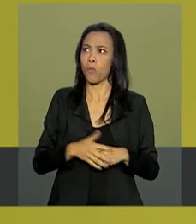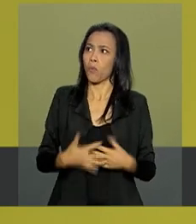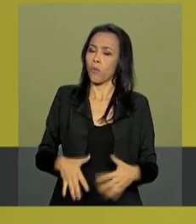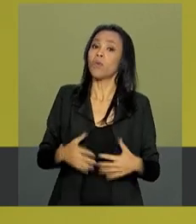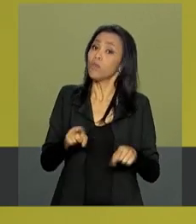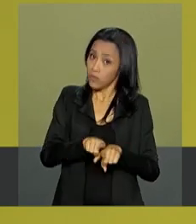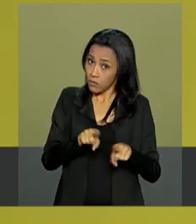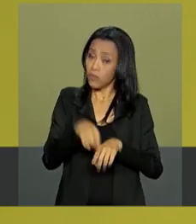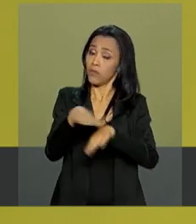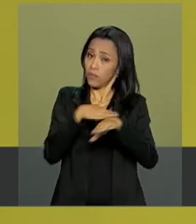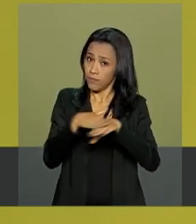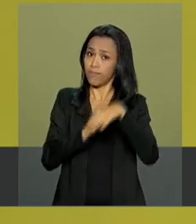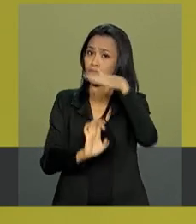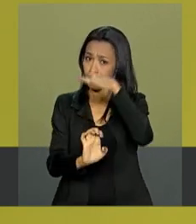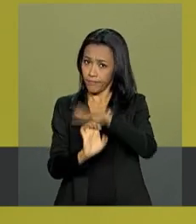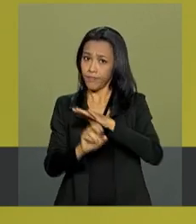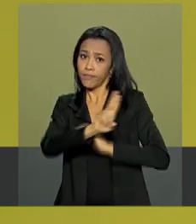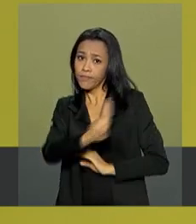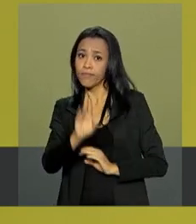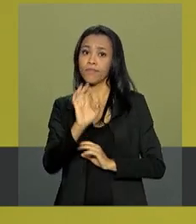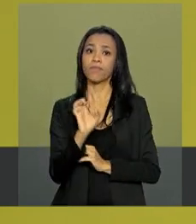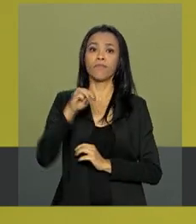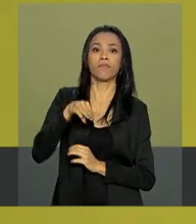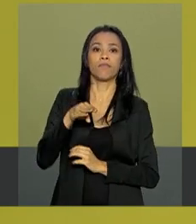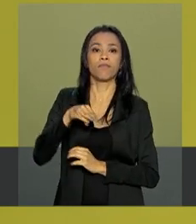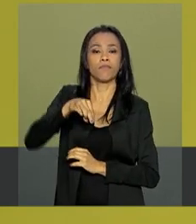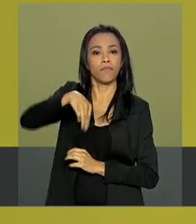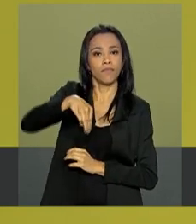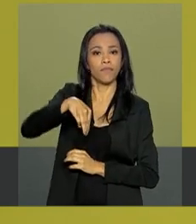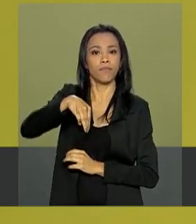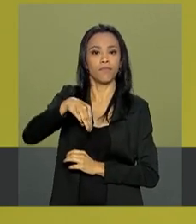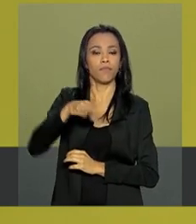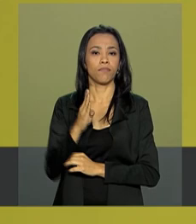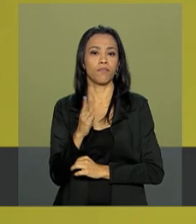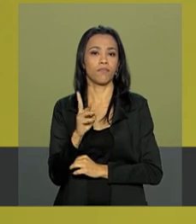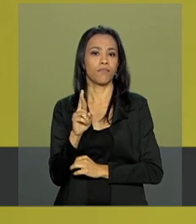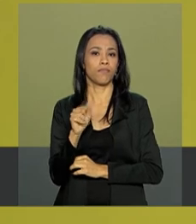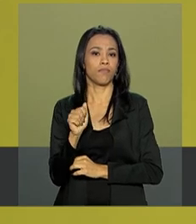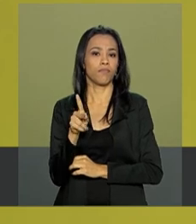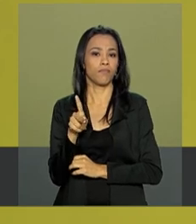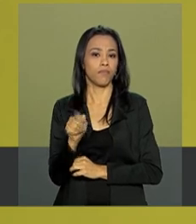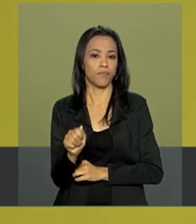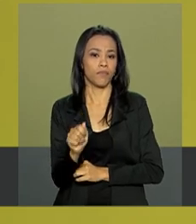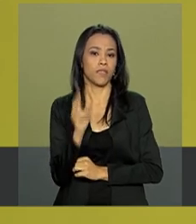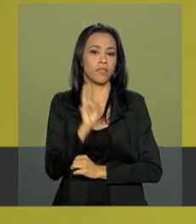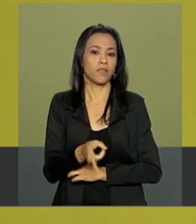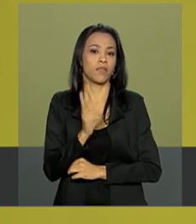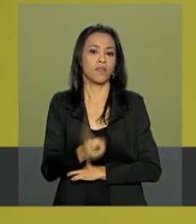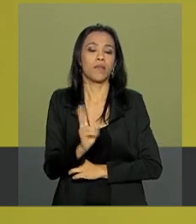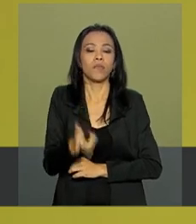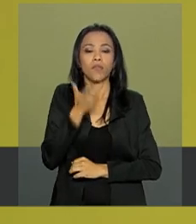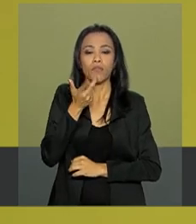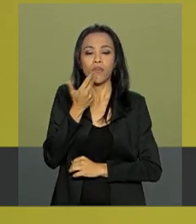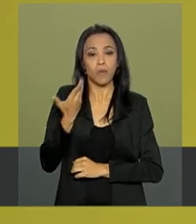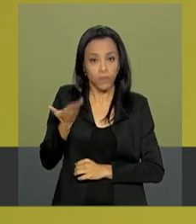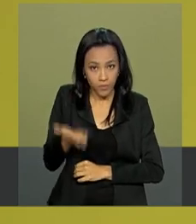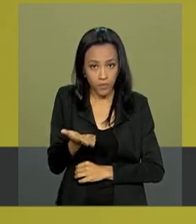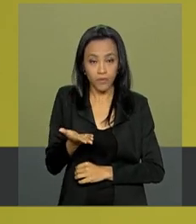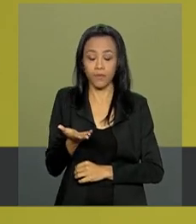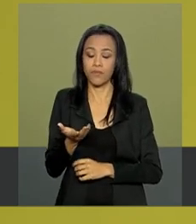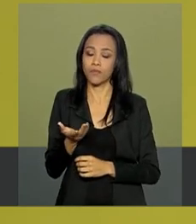Embrapa também, com o trabalho que a Embrapa fazia. Então, vejam que é uma coisa curiosa, eu sempre registro esse fato